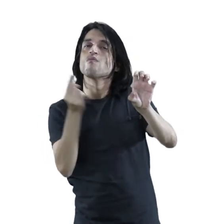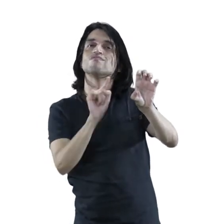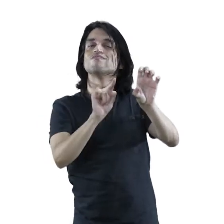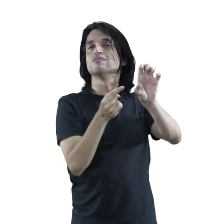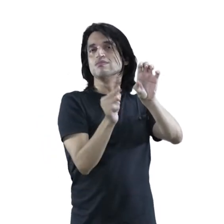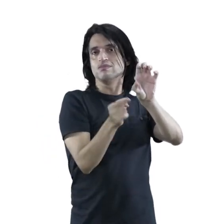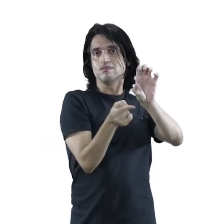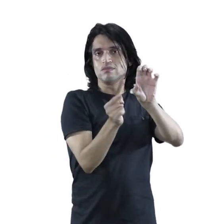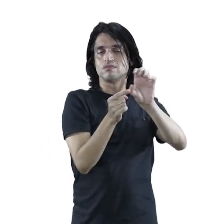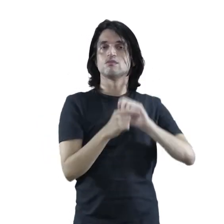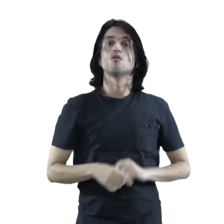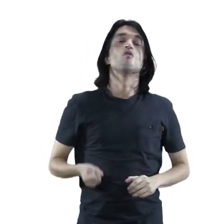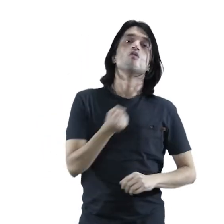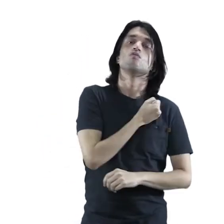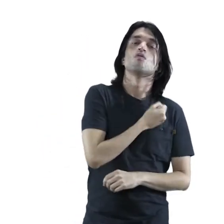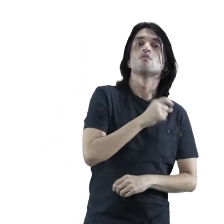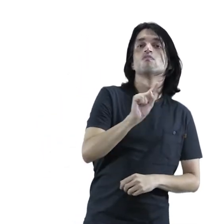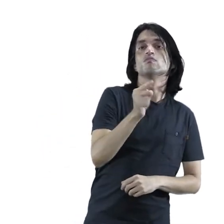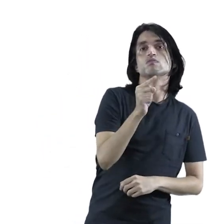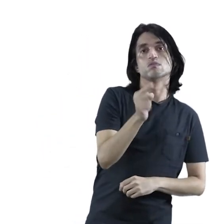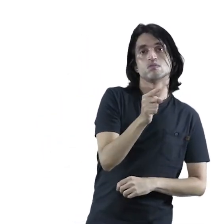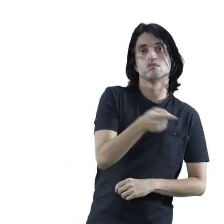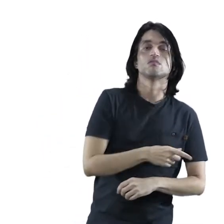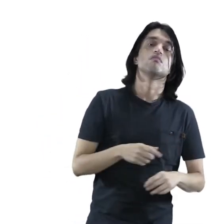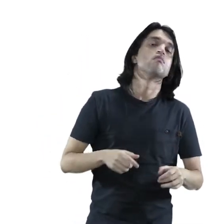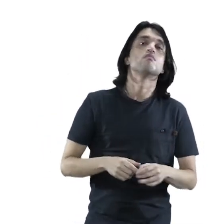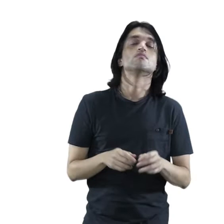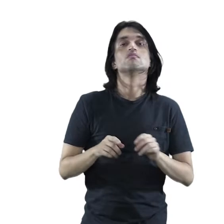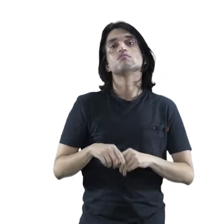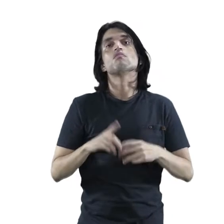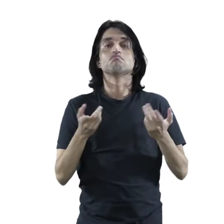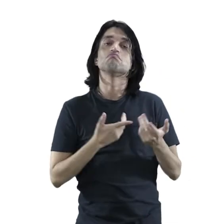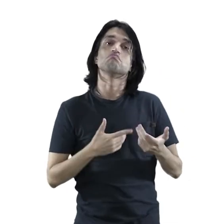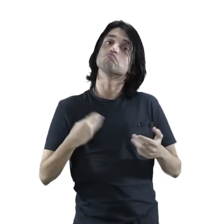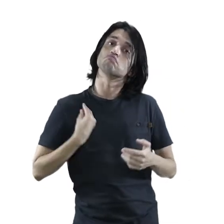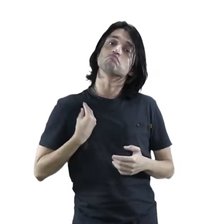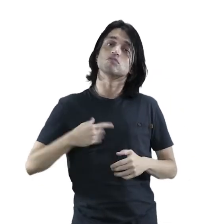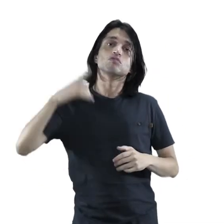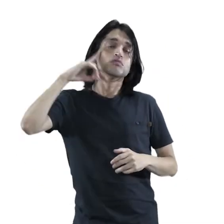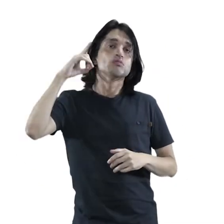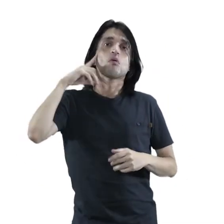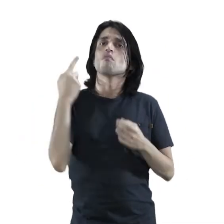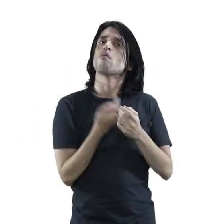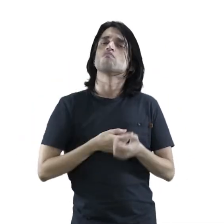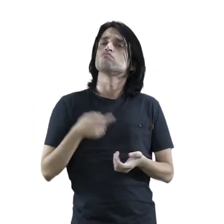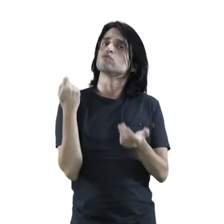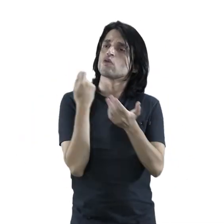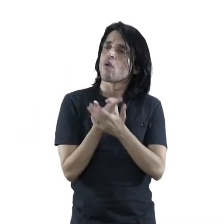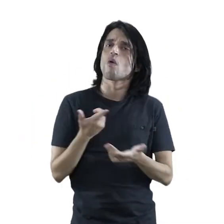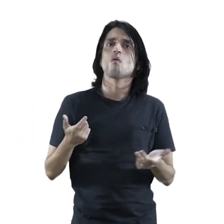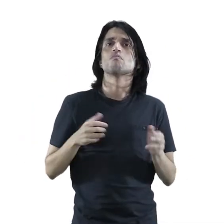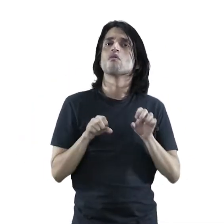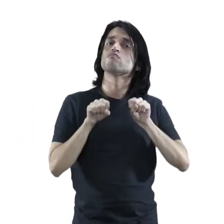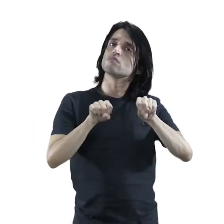uma parte decimal, separados por uma vírgula. Os números decimais estão presentes em nosso cotidiano, ao